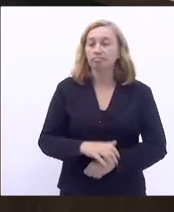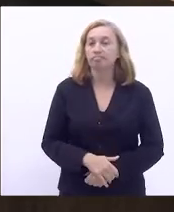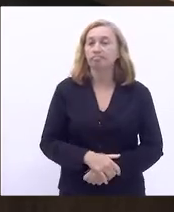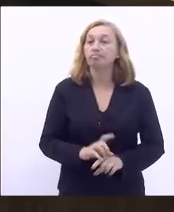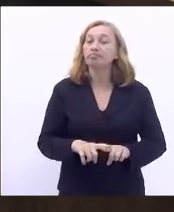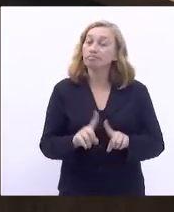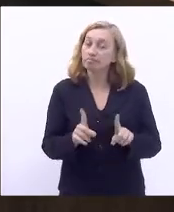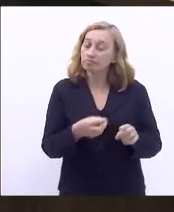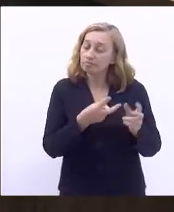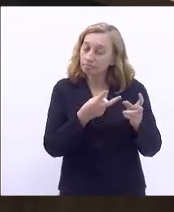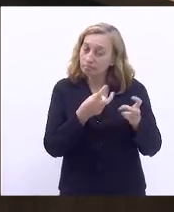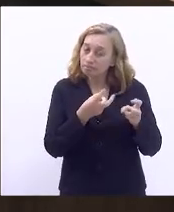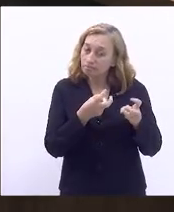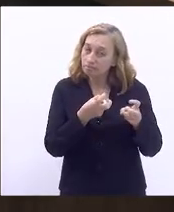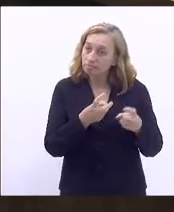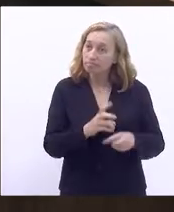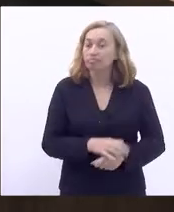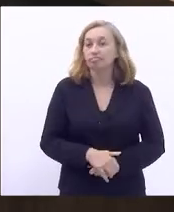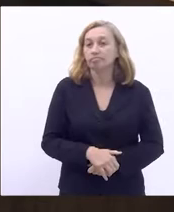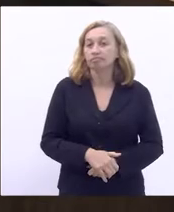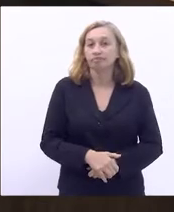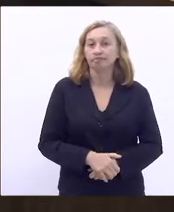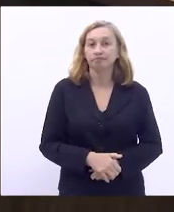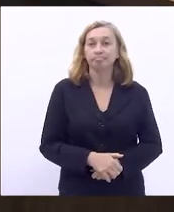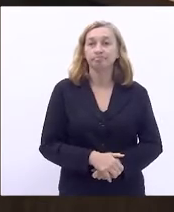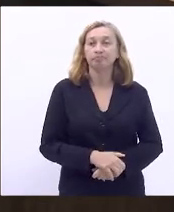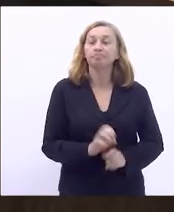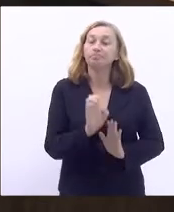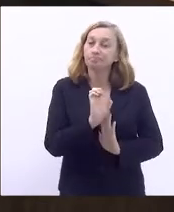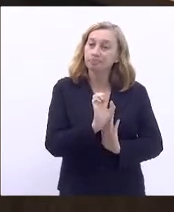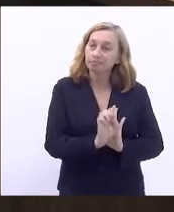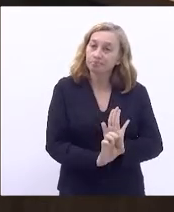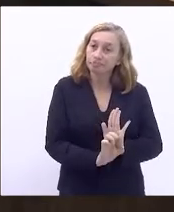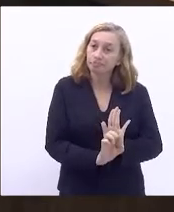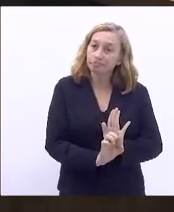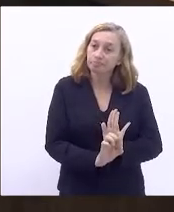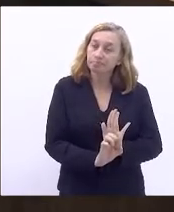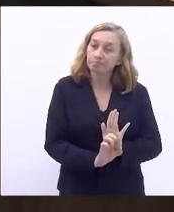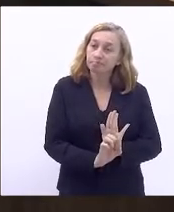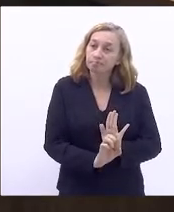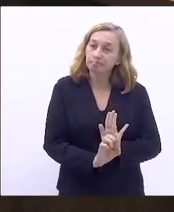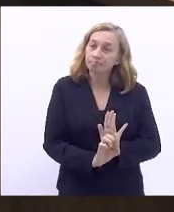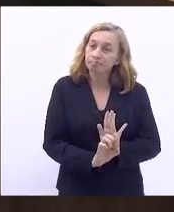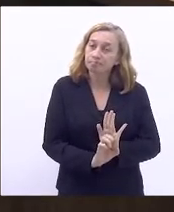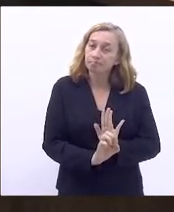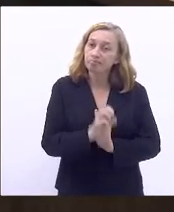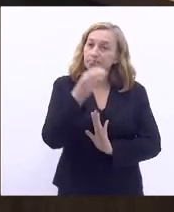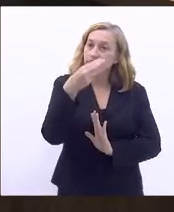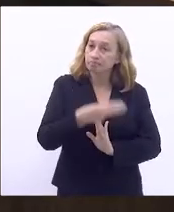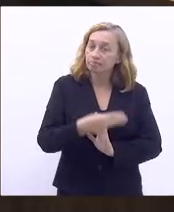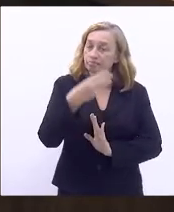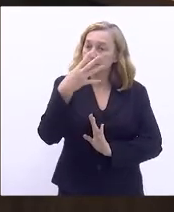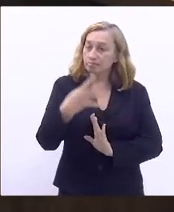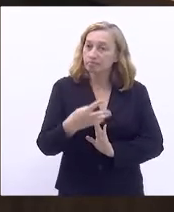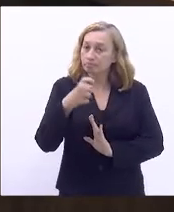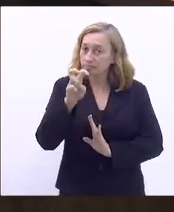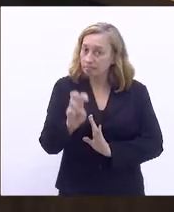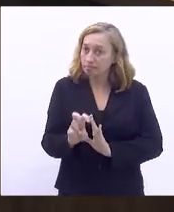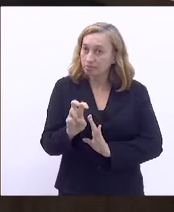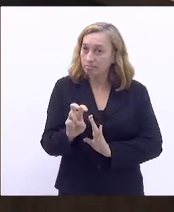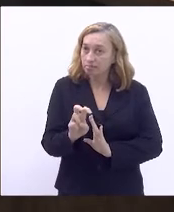Mas verifico que as emendas 3, 4 e 5